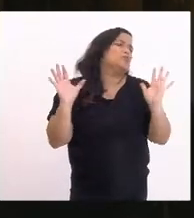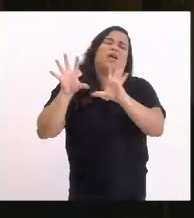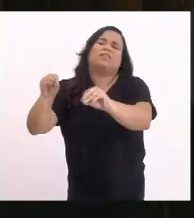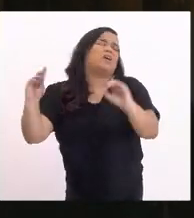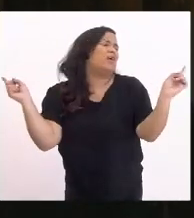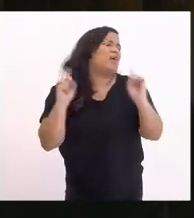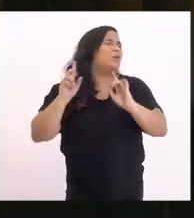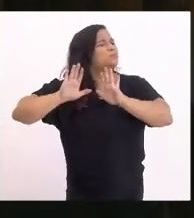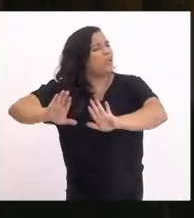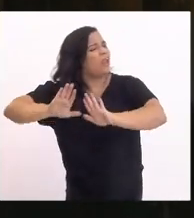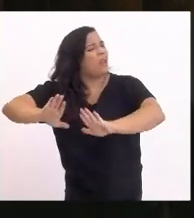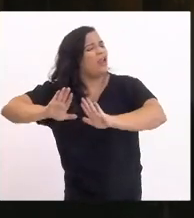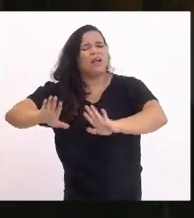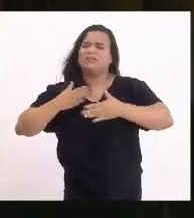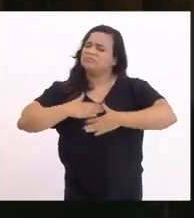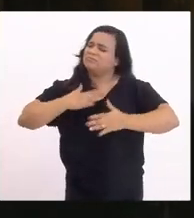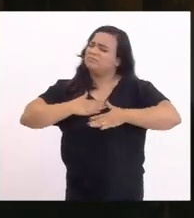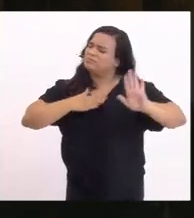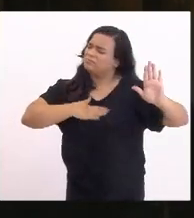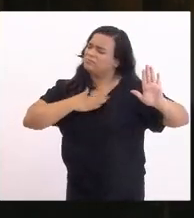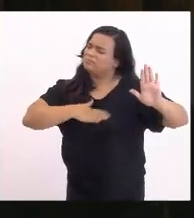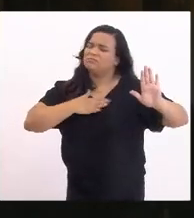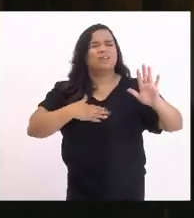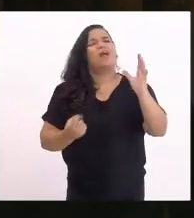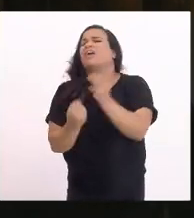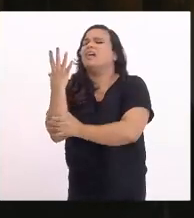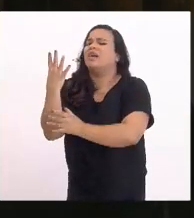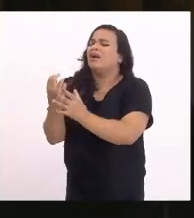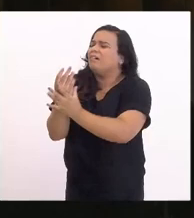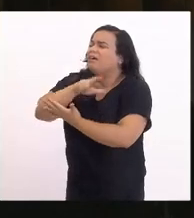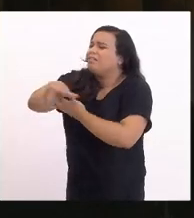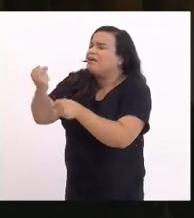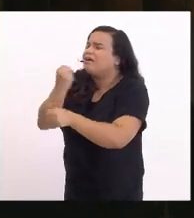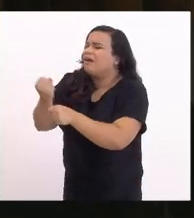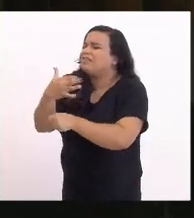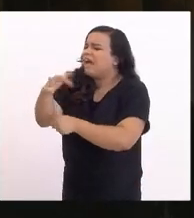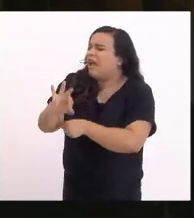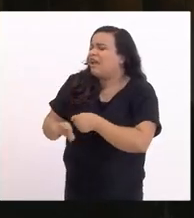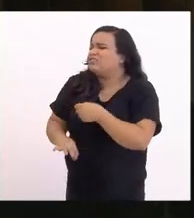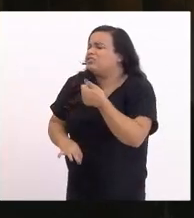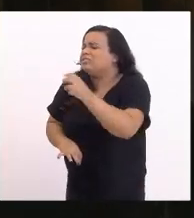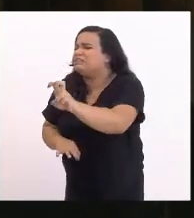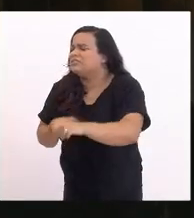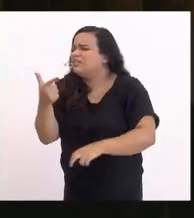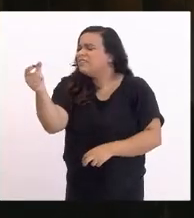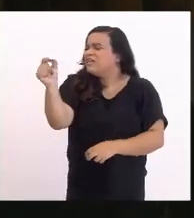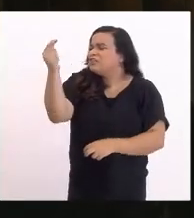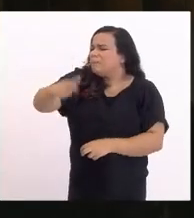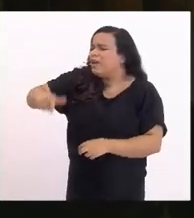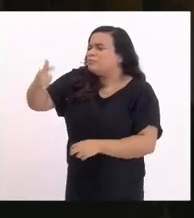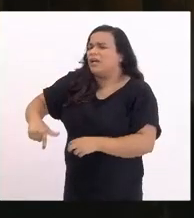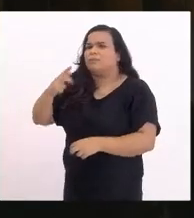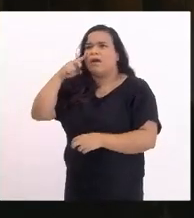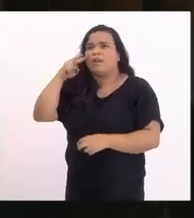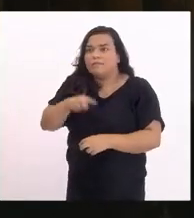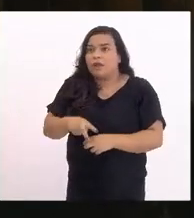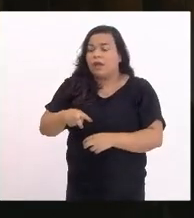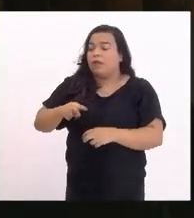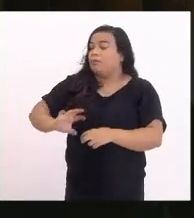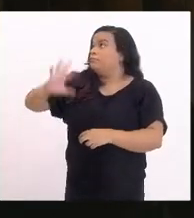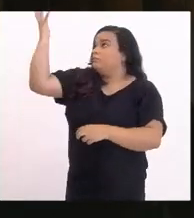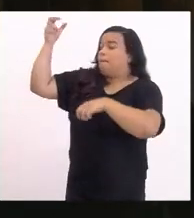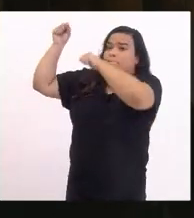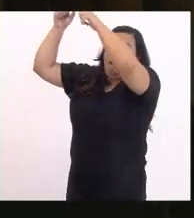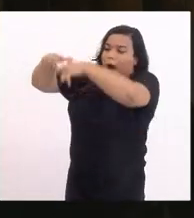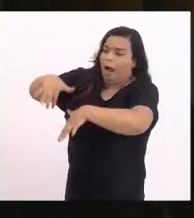não mexe, calma, não, deixa para lá. Só construíram mais 10 casas, mais 15 casas, mais 20 casas, mais 30 casas, e, de repente, aquilo tudo vem abaixo,